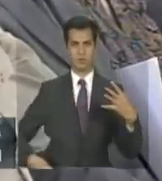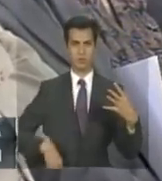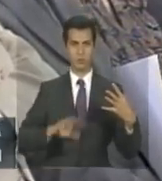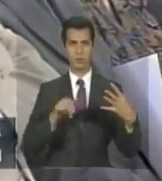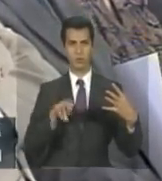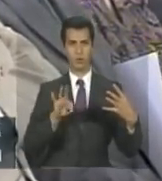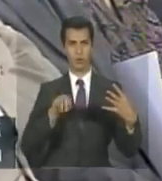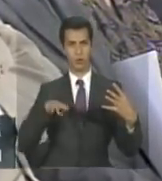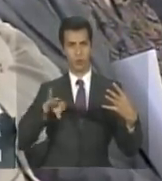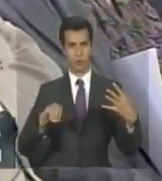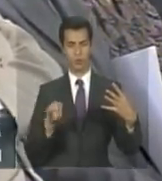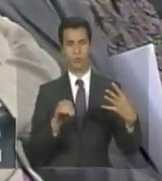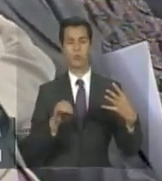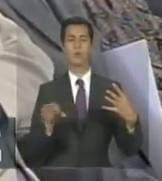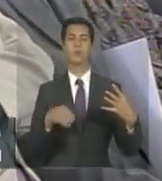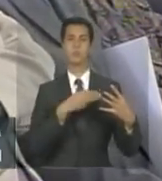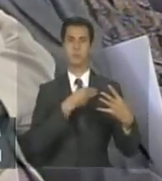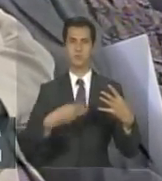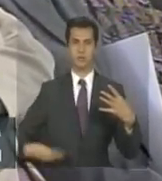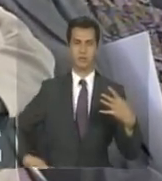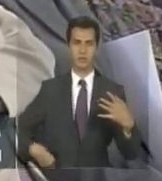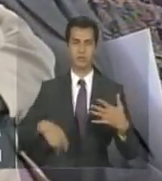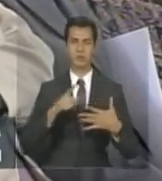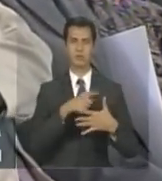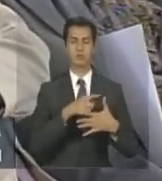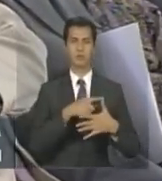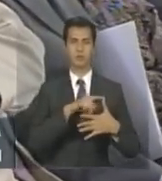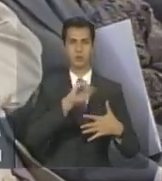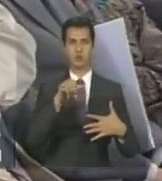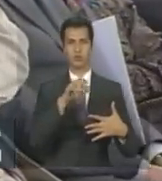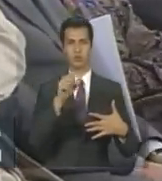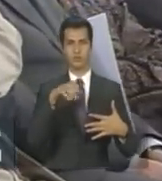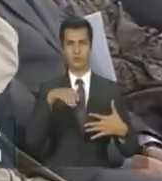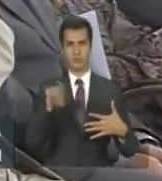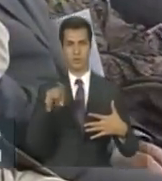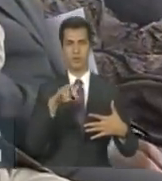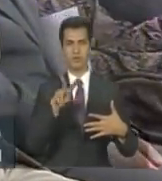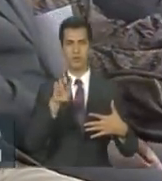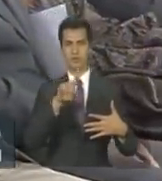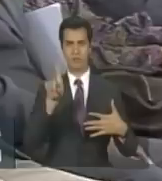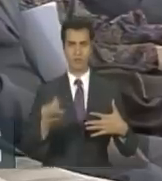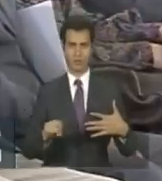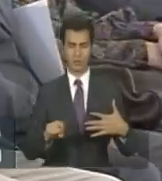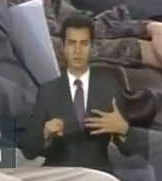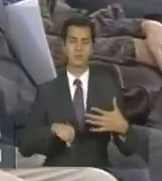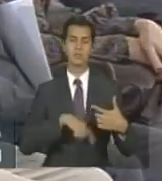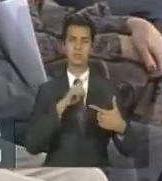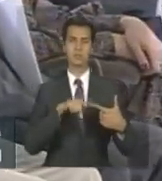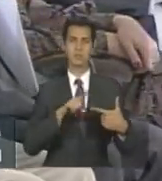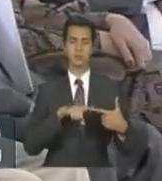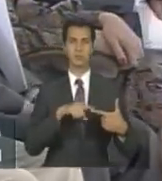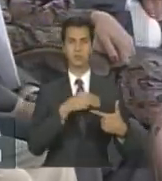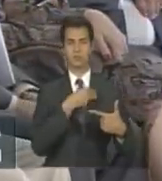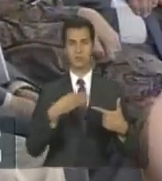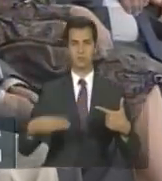Patriota, das Relações Exteriores, ministro José Carlos Vaz, interino da